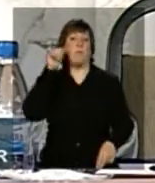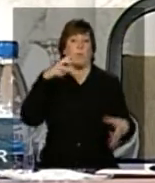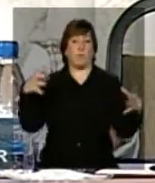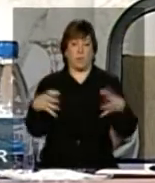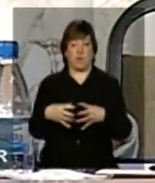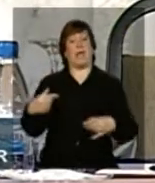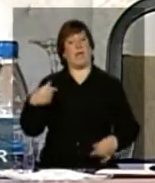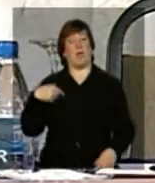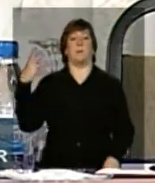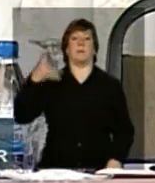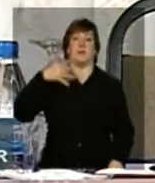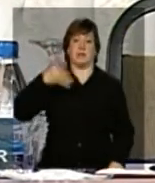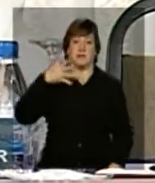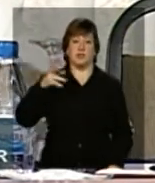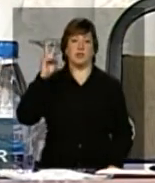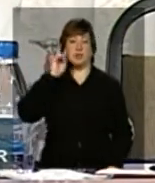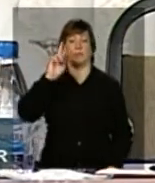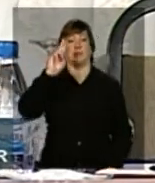representando o Brasil,